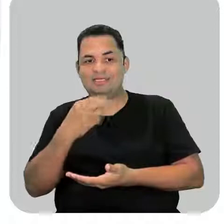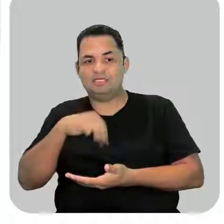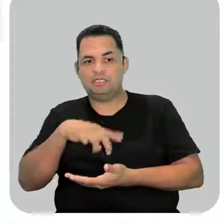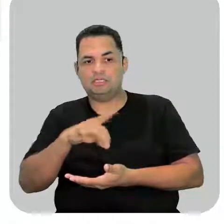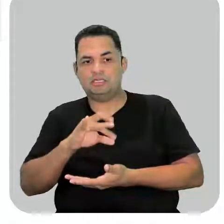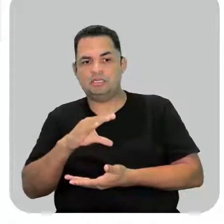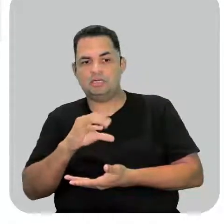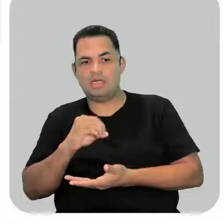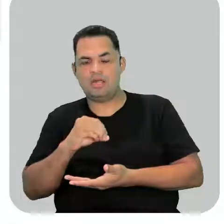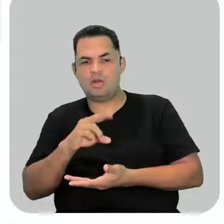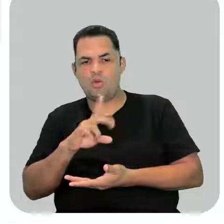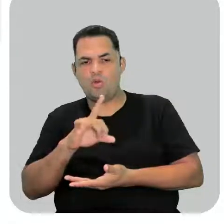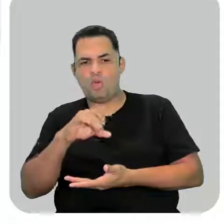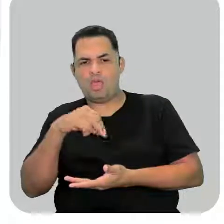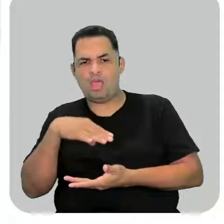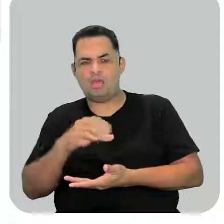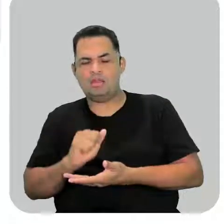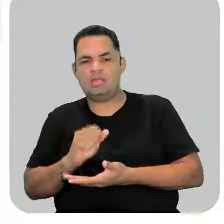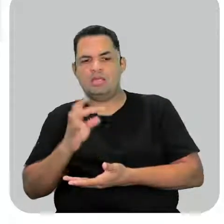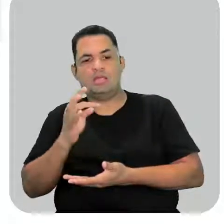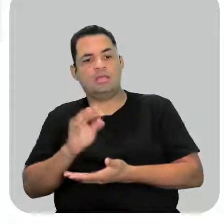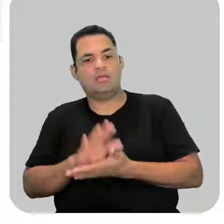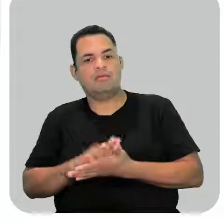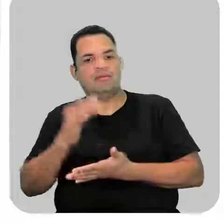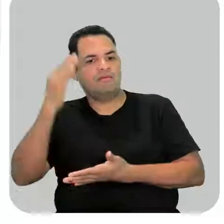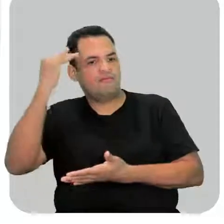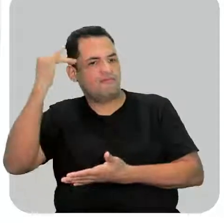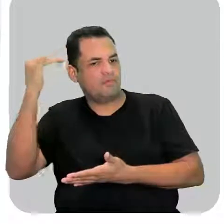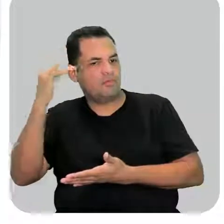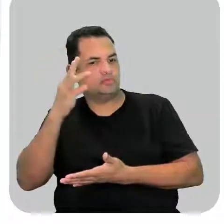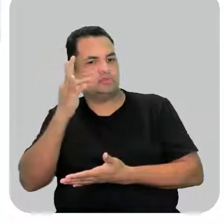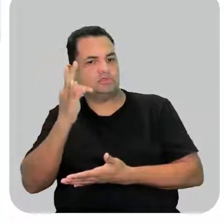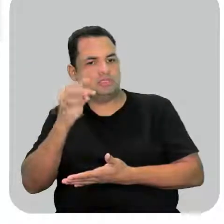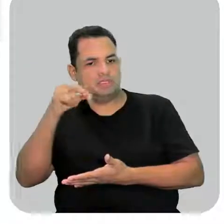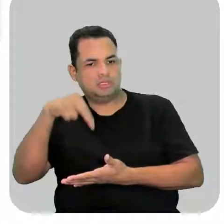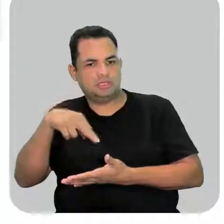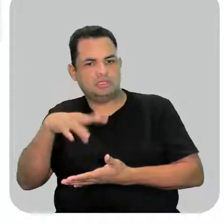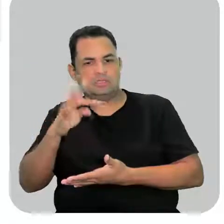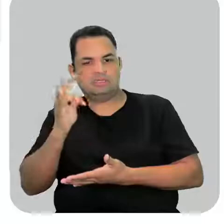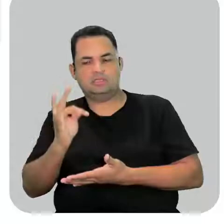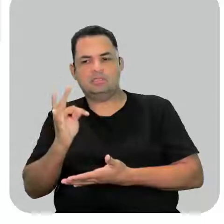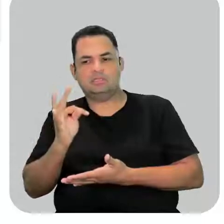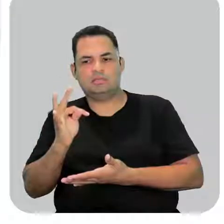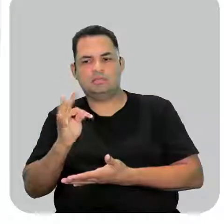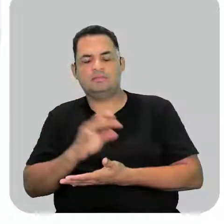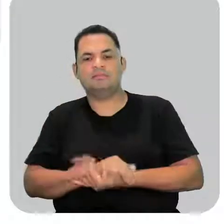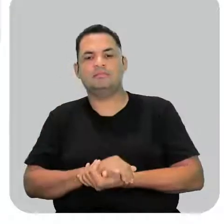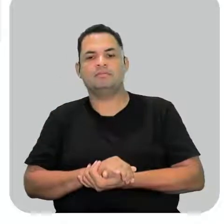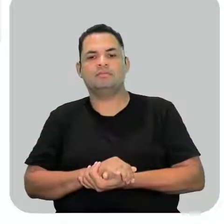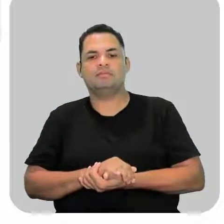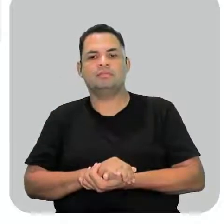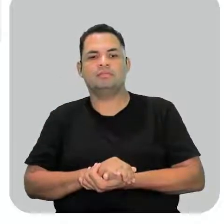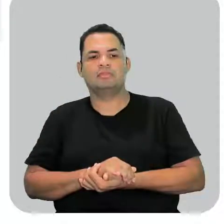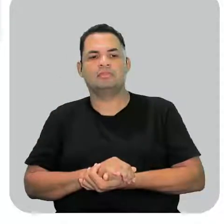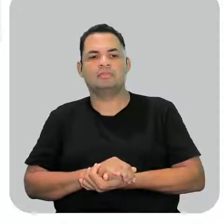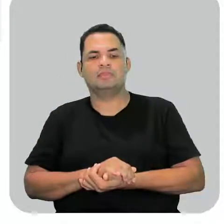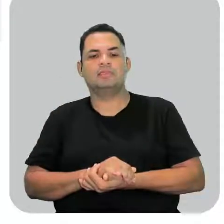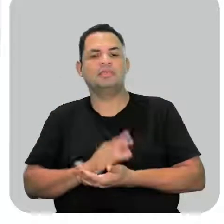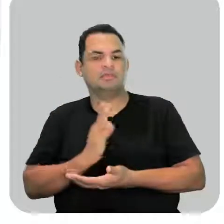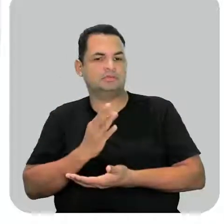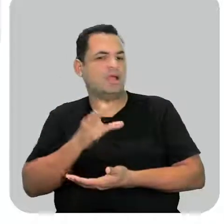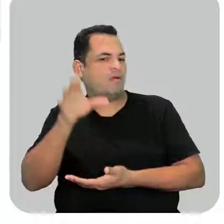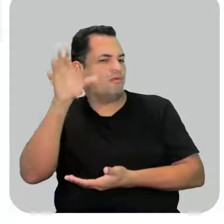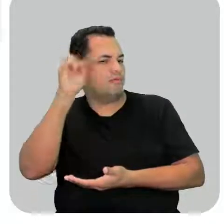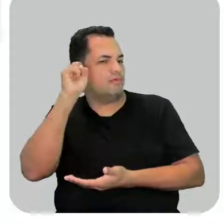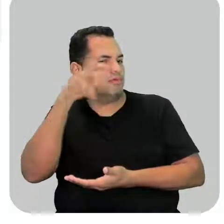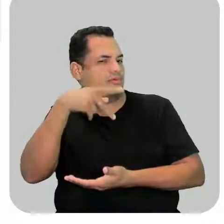trinitrotolueno, que é o famoso TNT. Olha só a estrutura dele aqui. E ele é muito conhecido, né? Vocês já ouviram falar esse